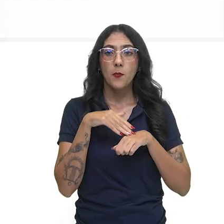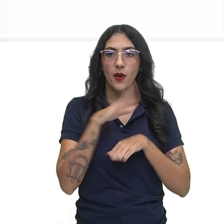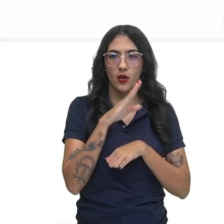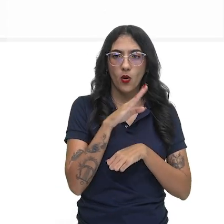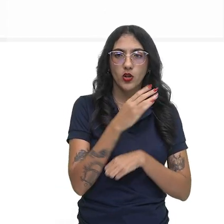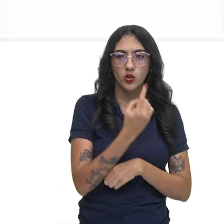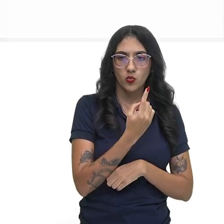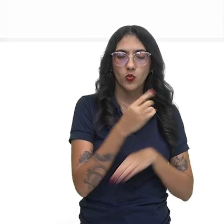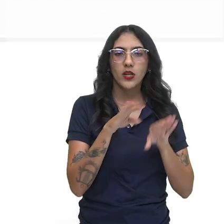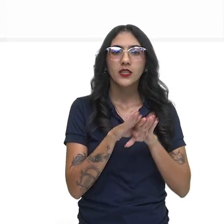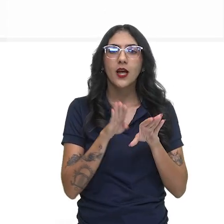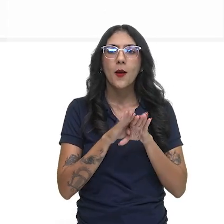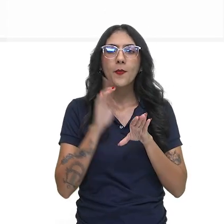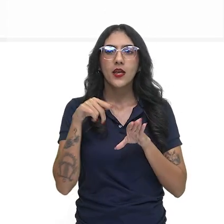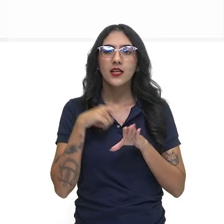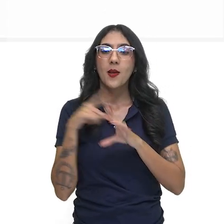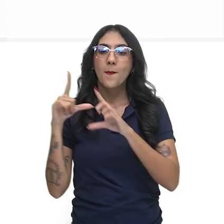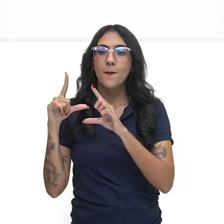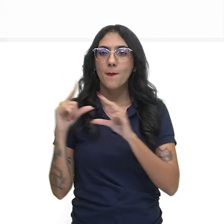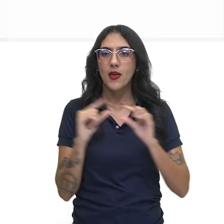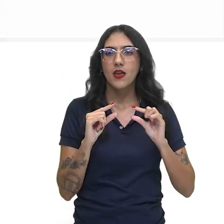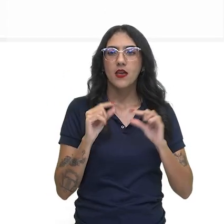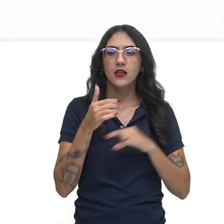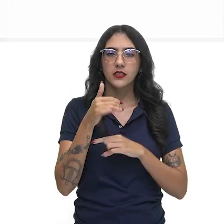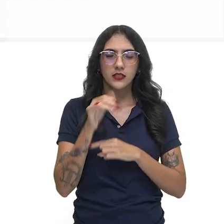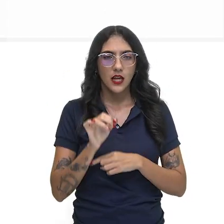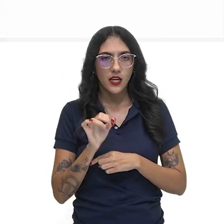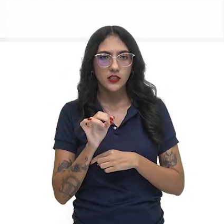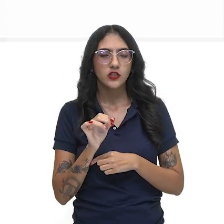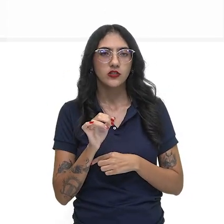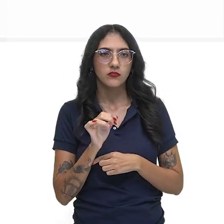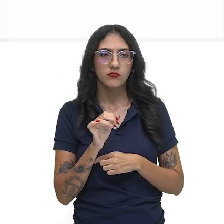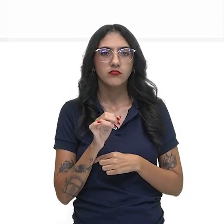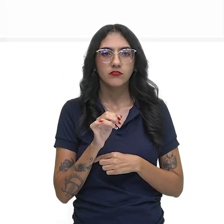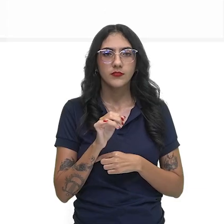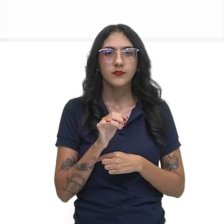1 e, ao mesmo tempo, menor que 10. Ele